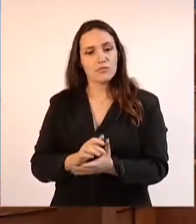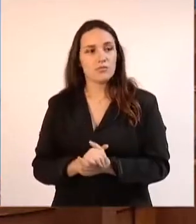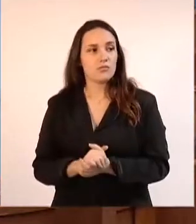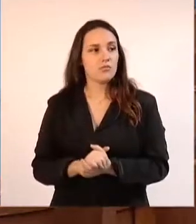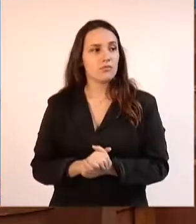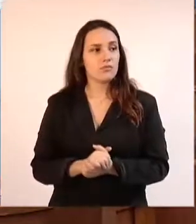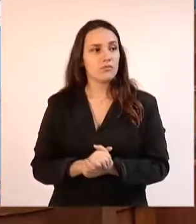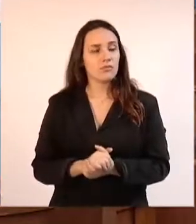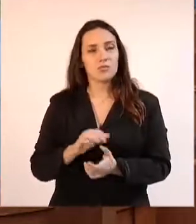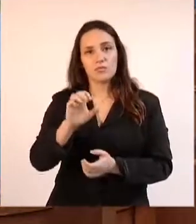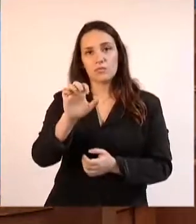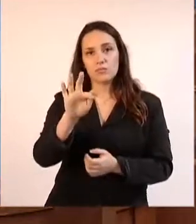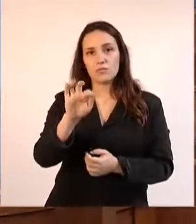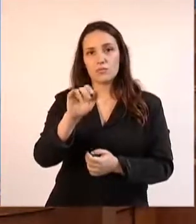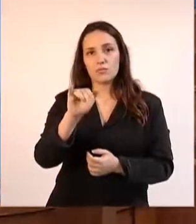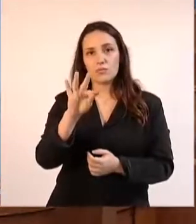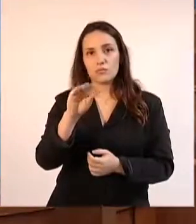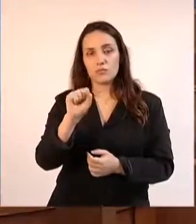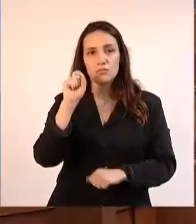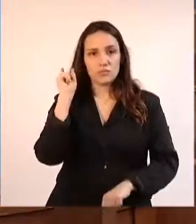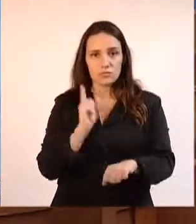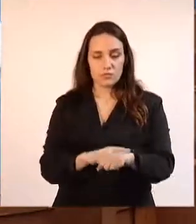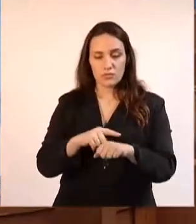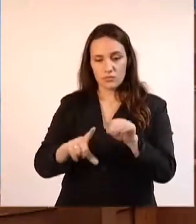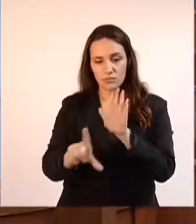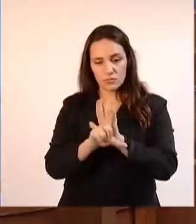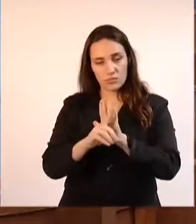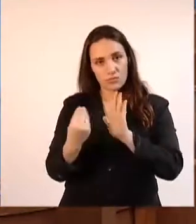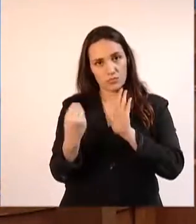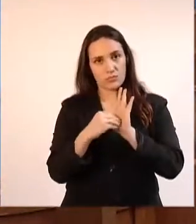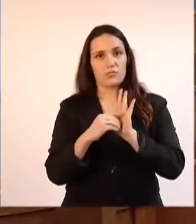os efeitos desde a publicação da emenda constitucional